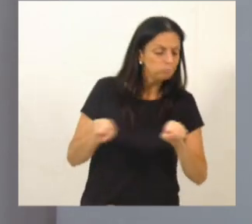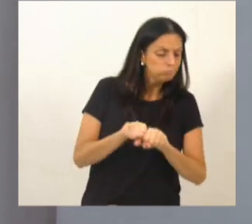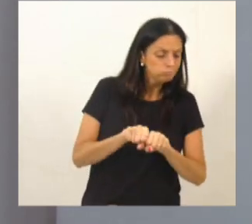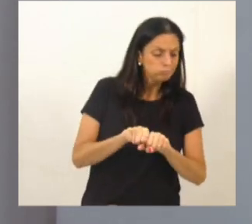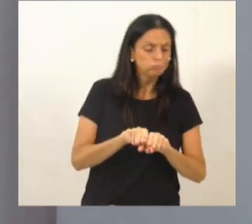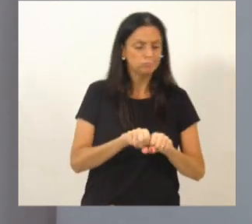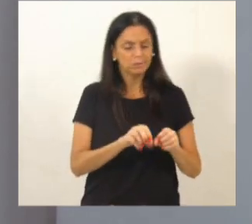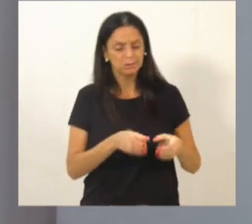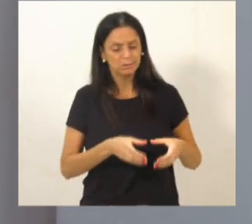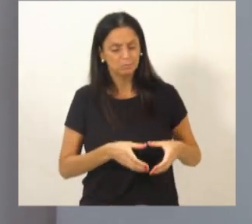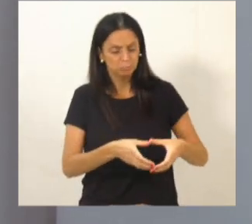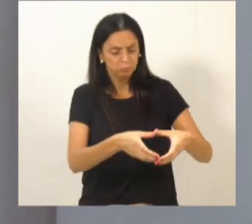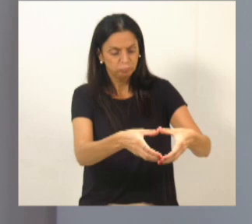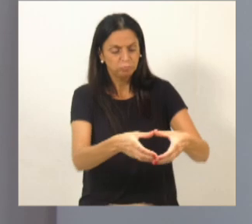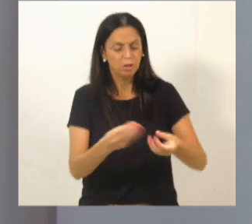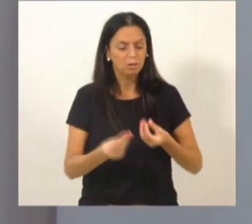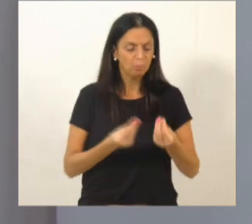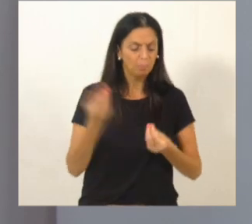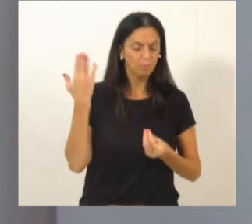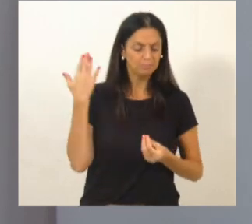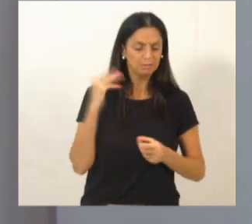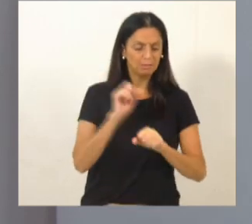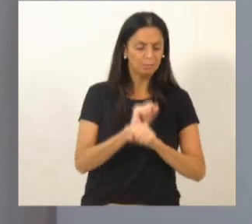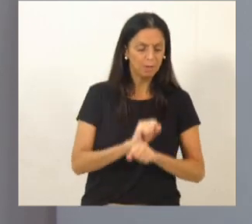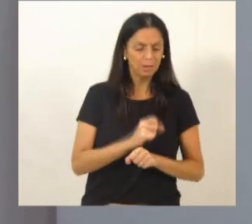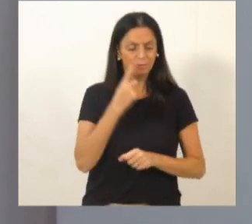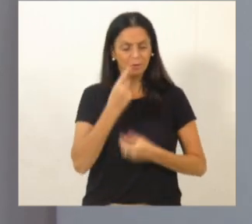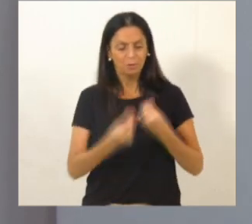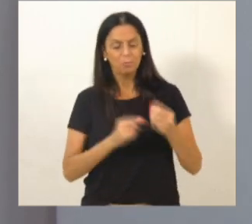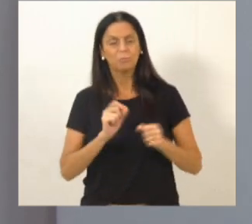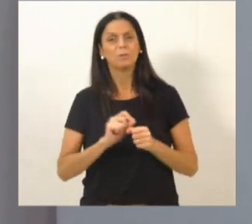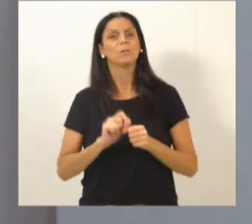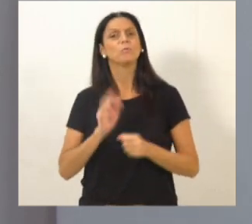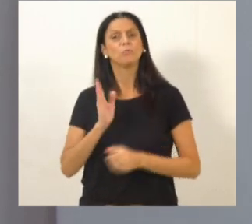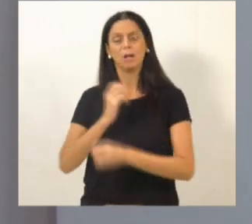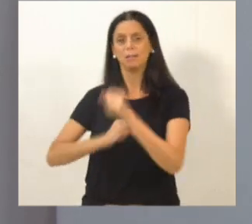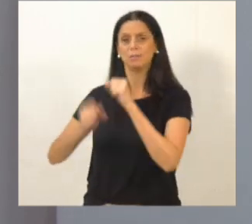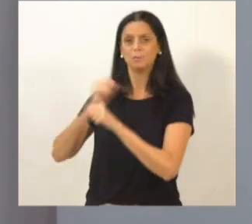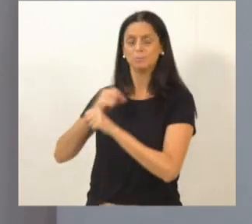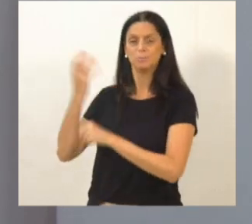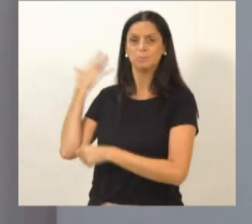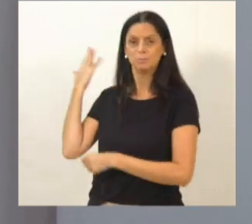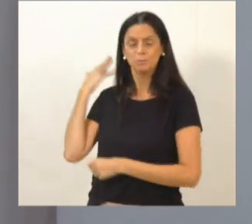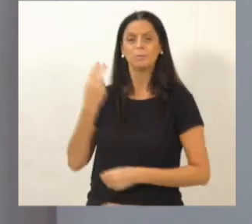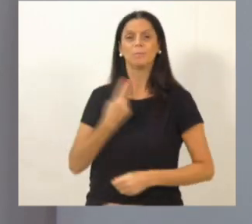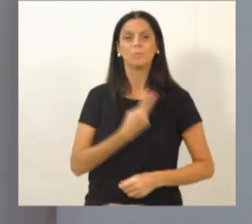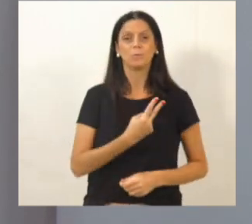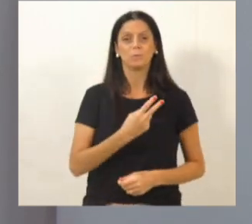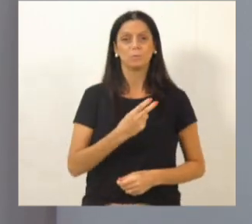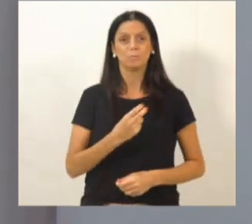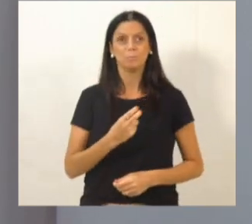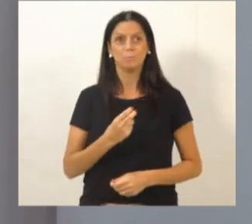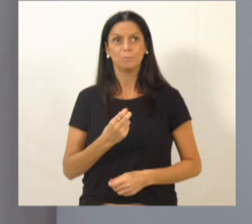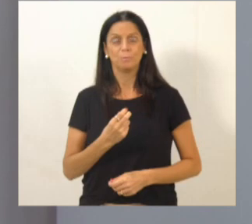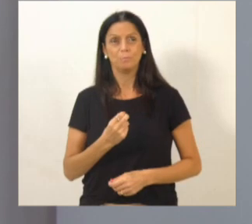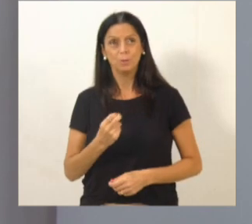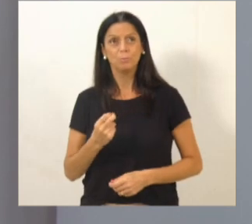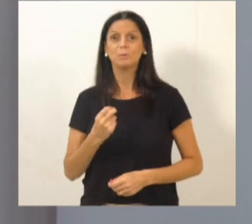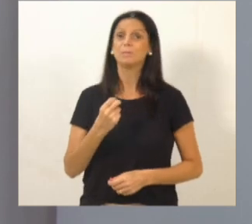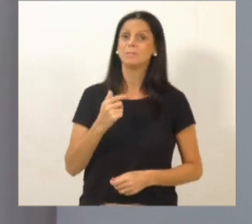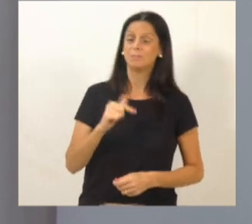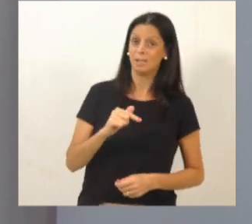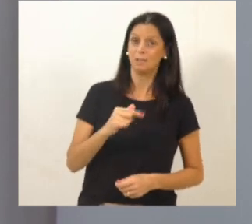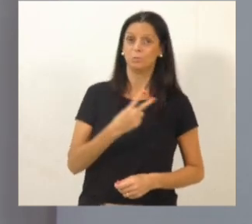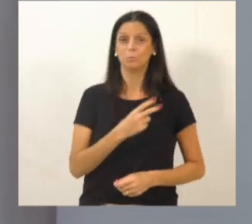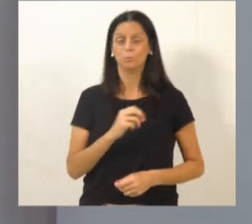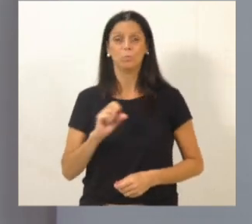estamos falando desde 2007, 2008, mais ou menos. Então, fazendo a vistoria dessas tubulações,